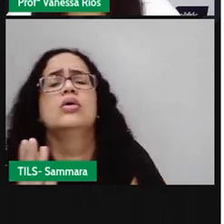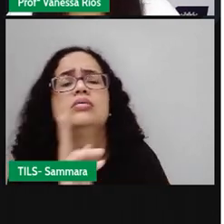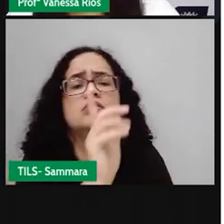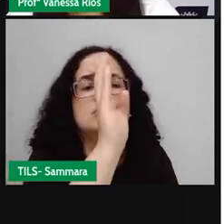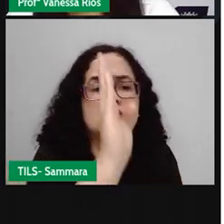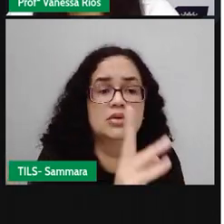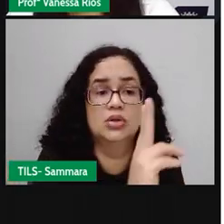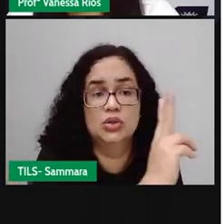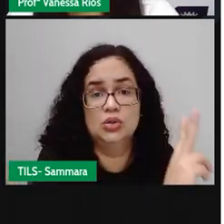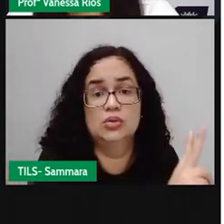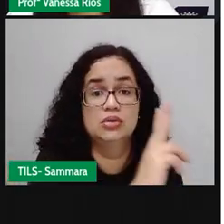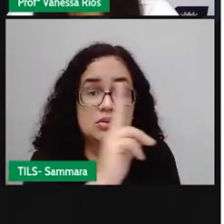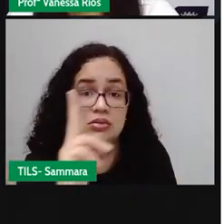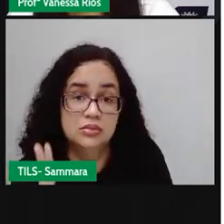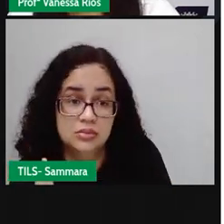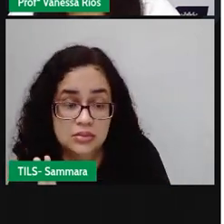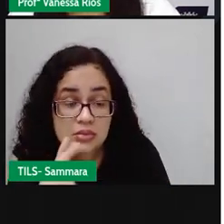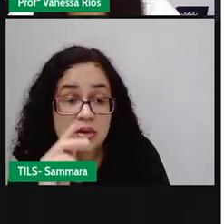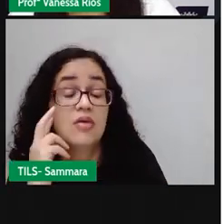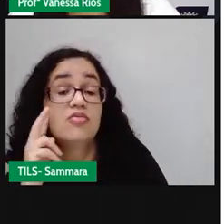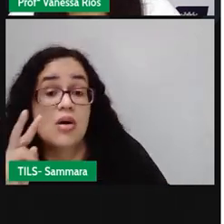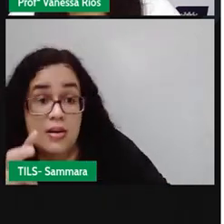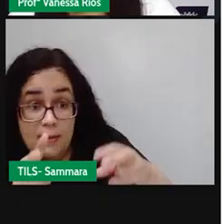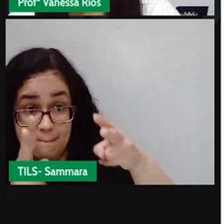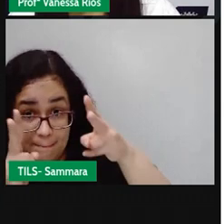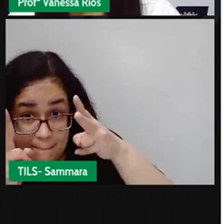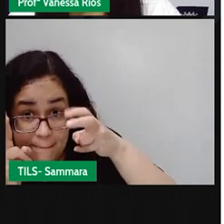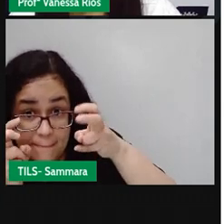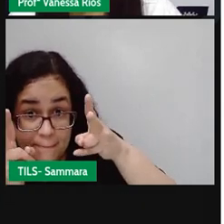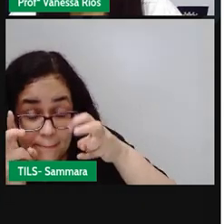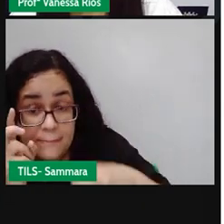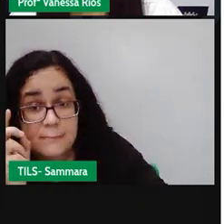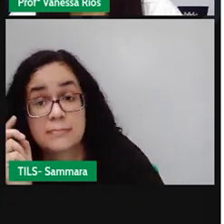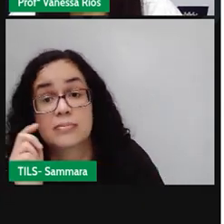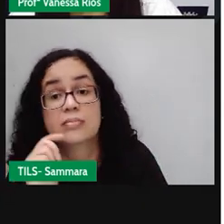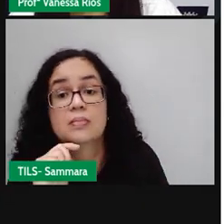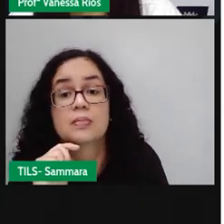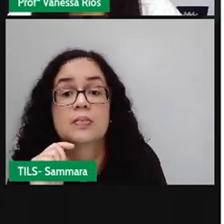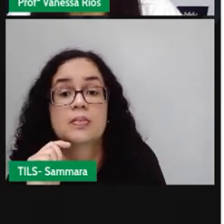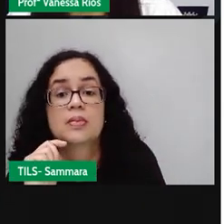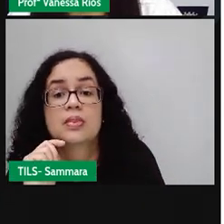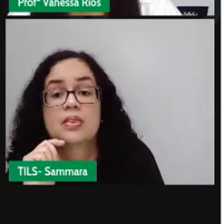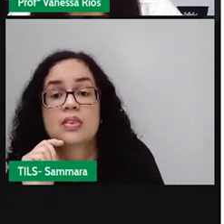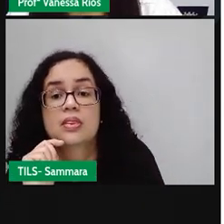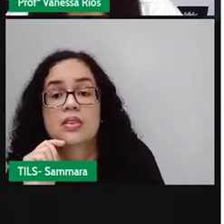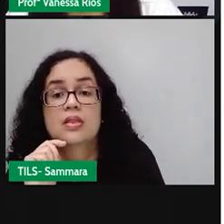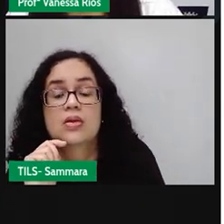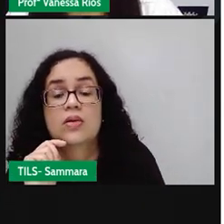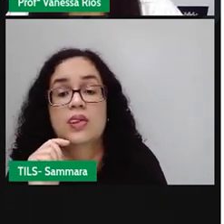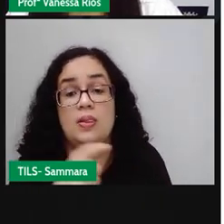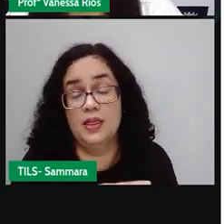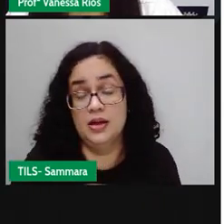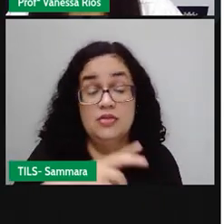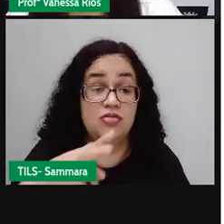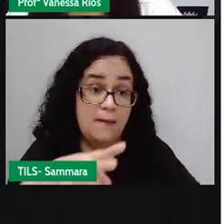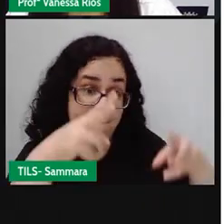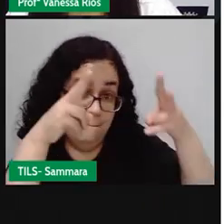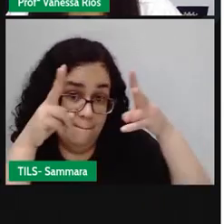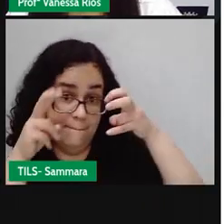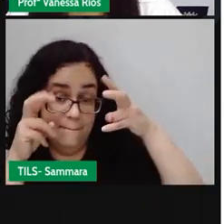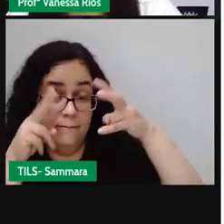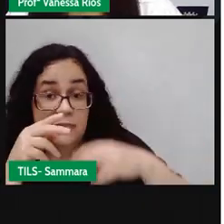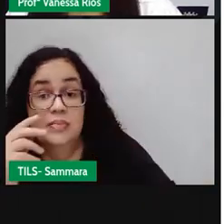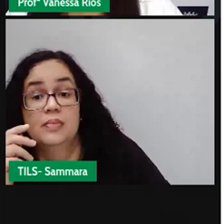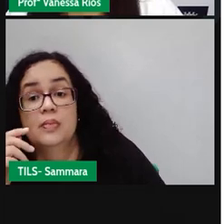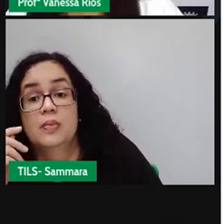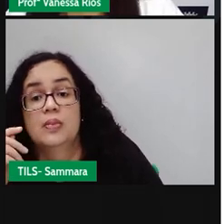no topo? Vamos observar a ordem aí, a sequência, não é? Então, a gente observa aqui, ó, que